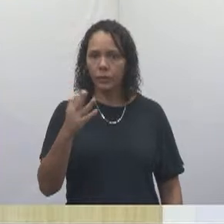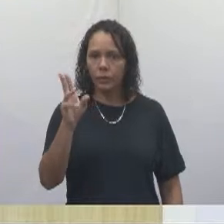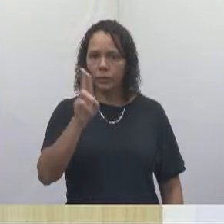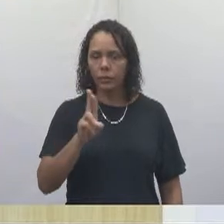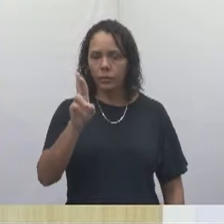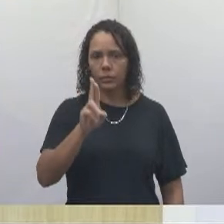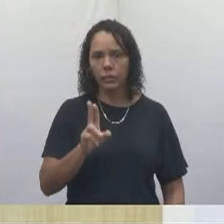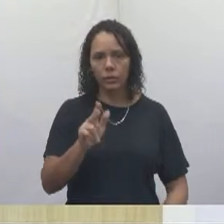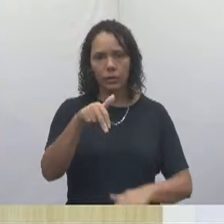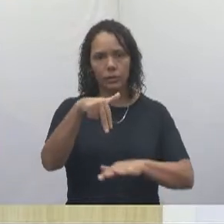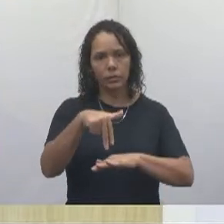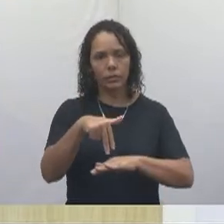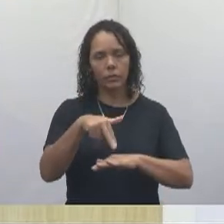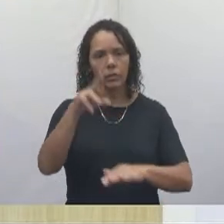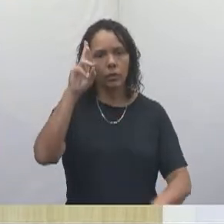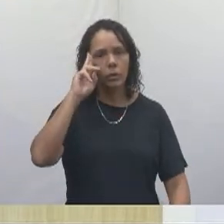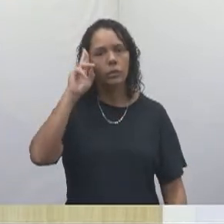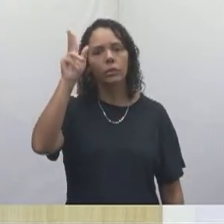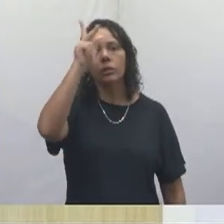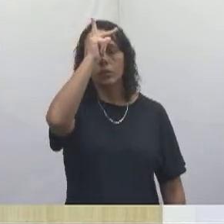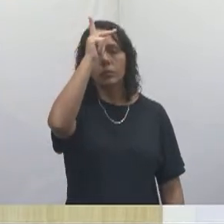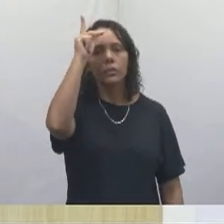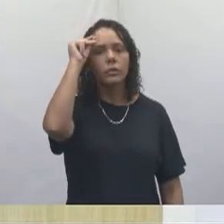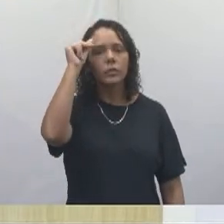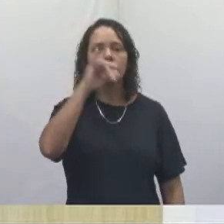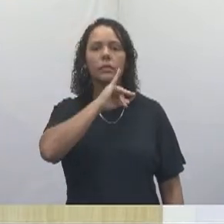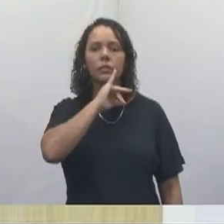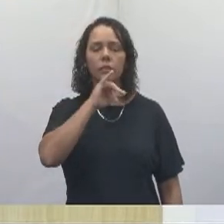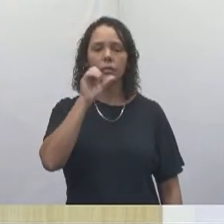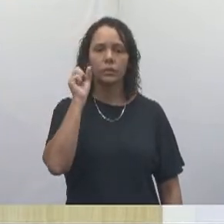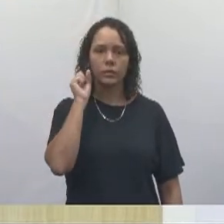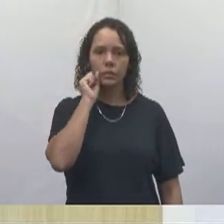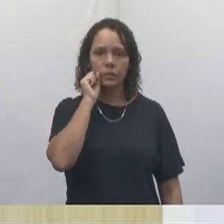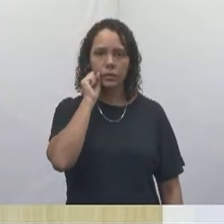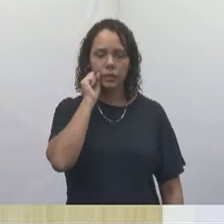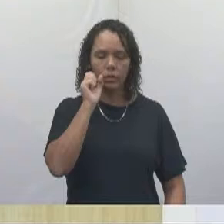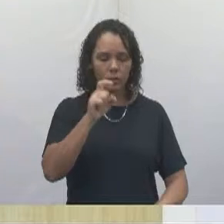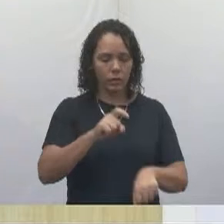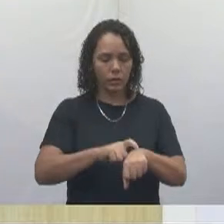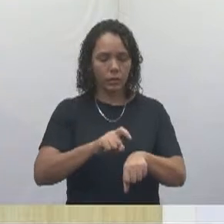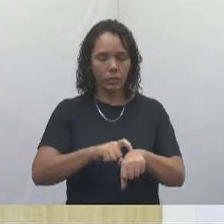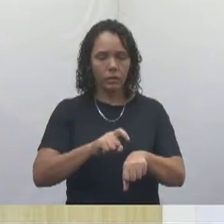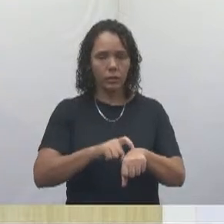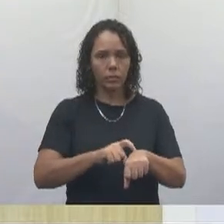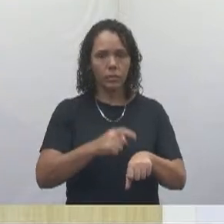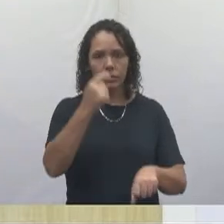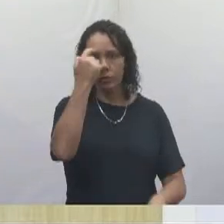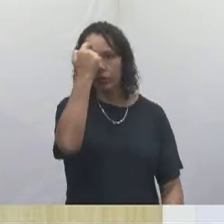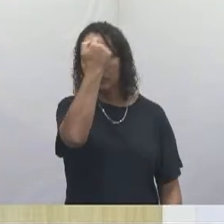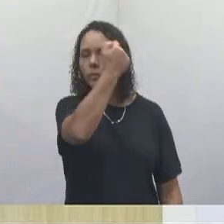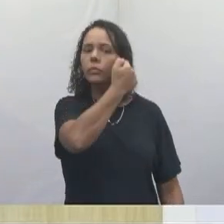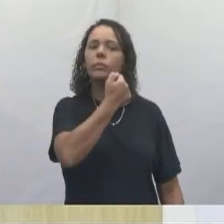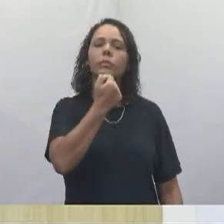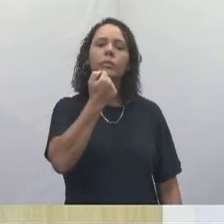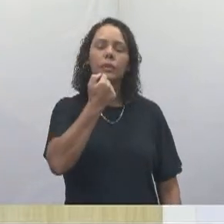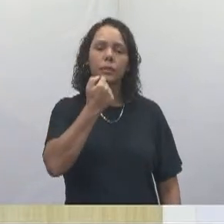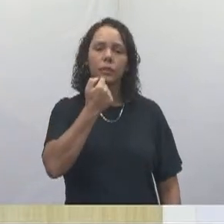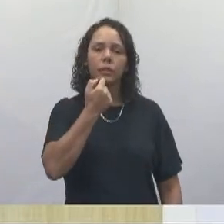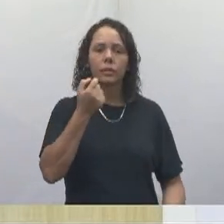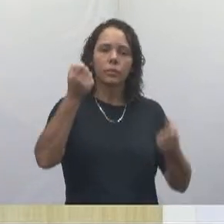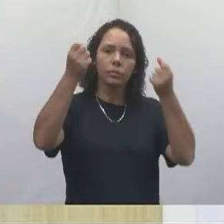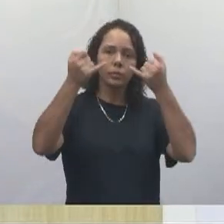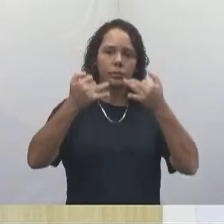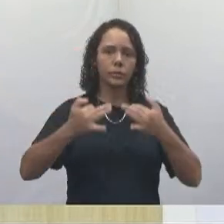casa o excelentíssimo senhor prefeito Isaías José de Santana, que terá o tempo de 30 minutos para a sustentação oral